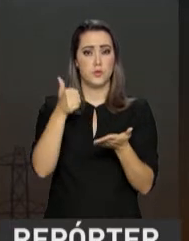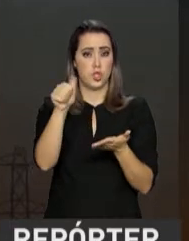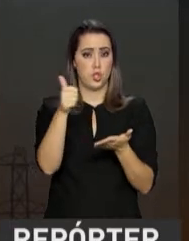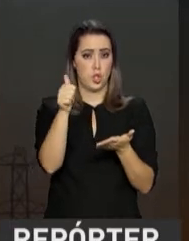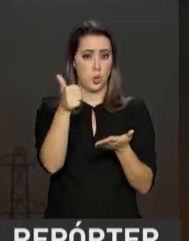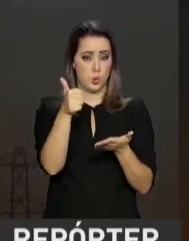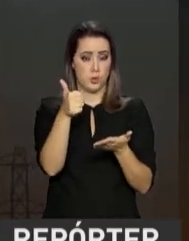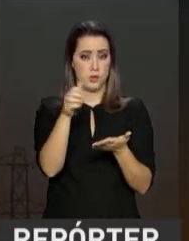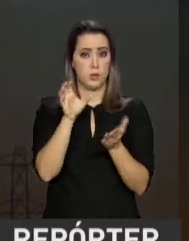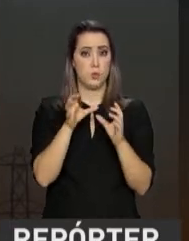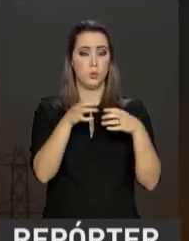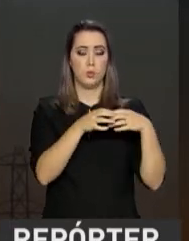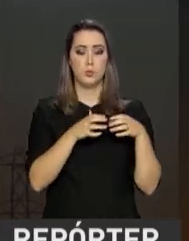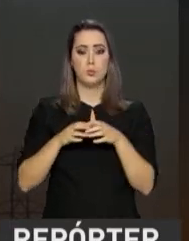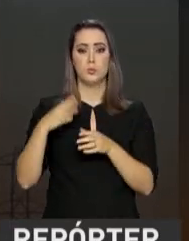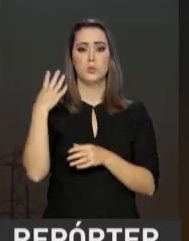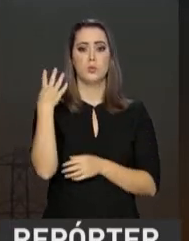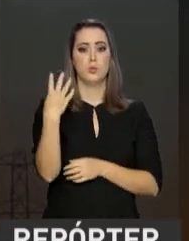lotes, totalizando